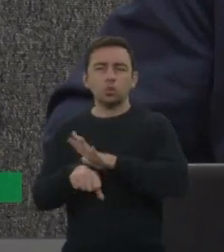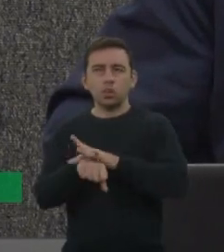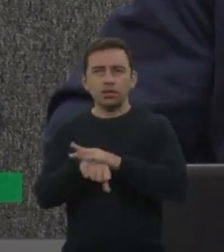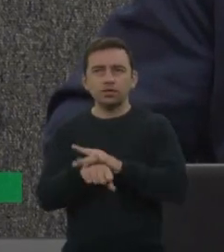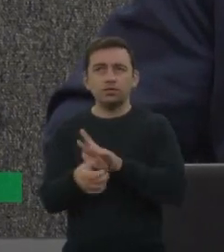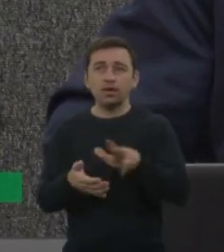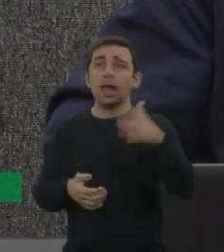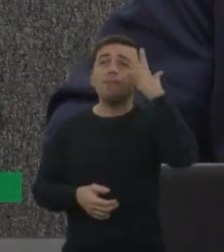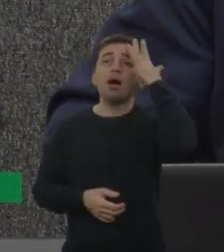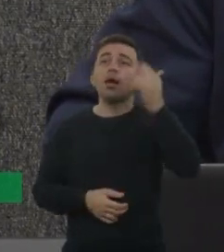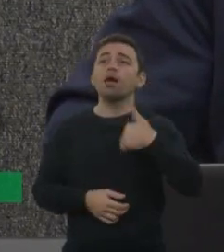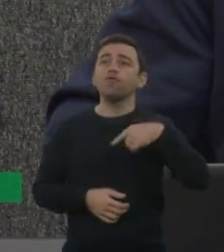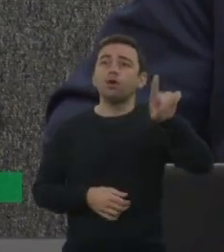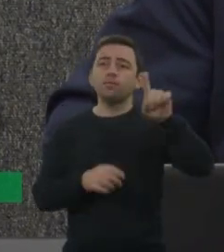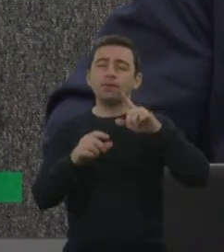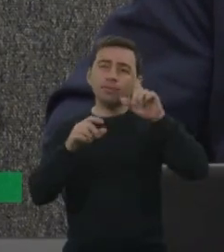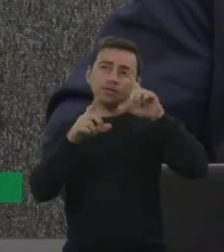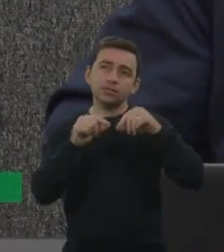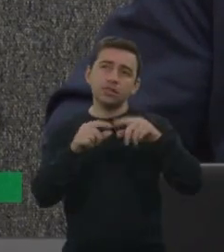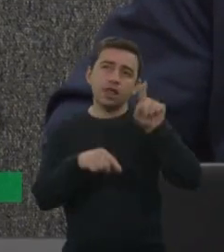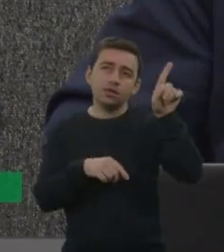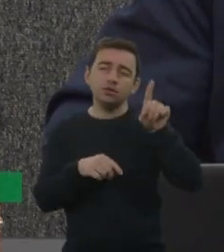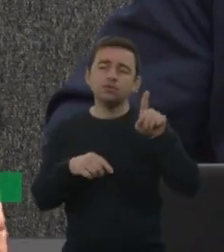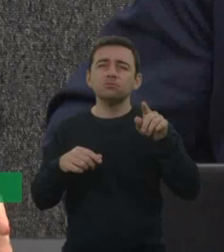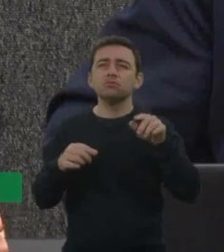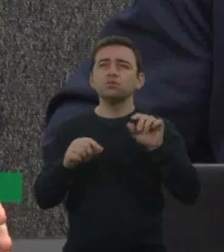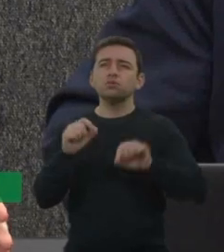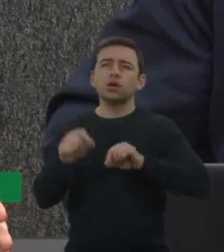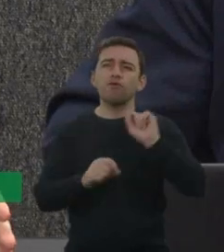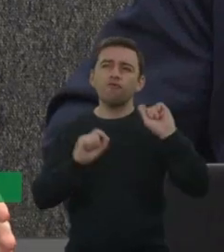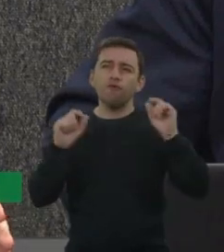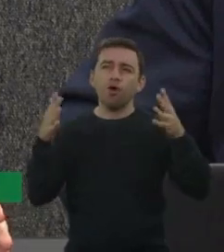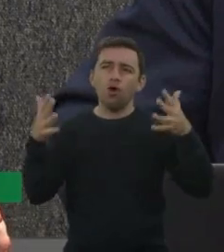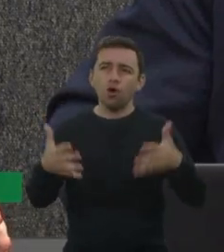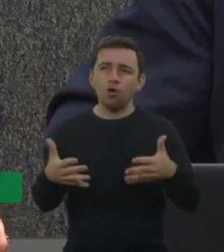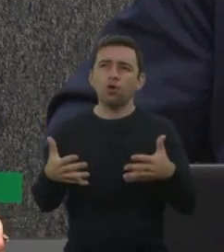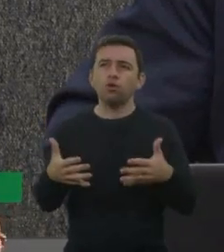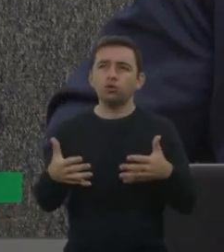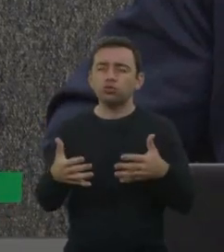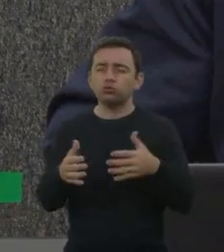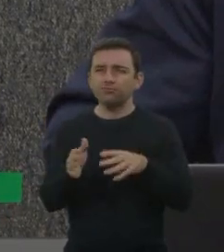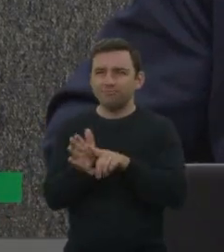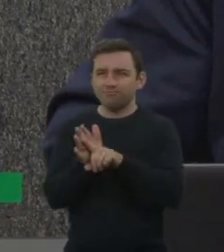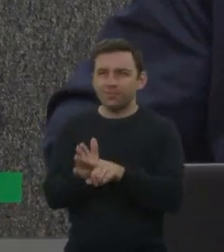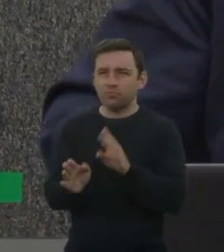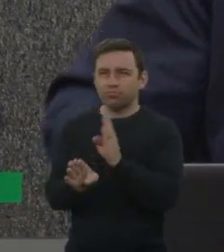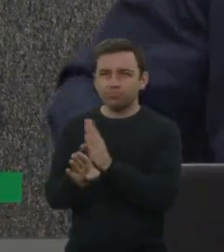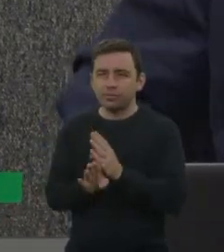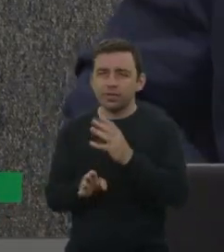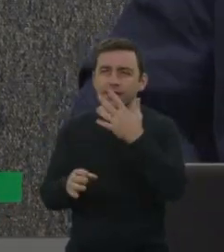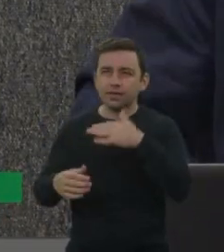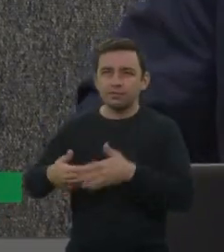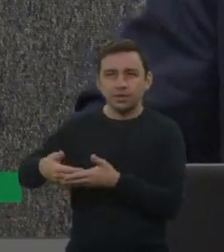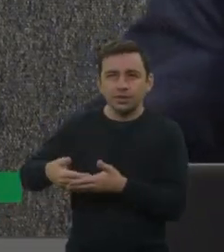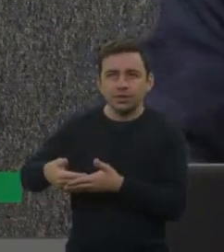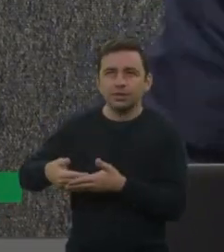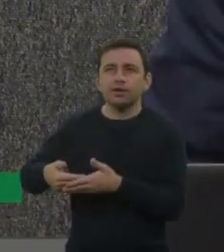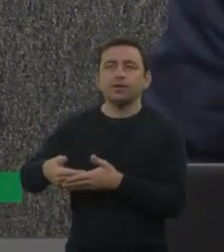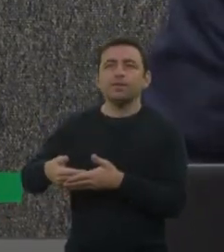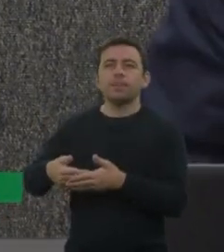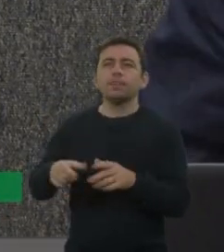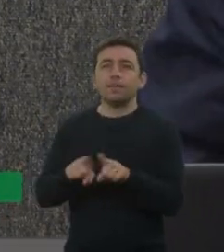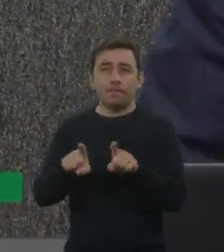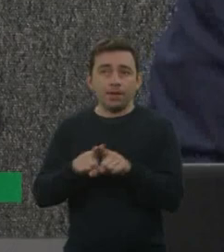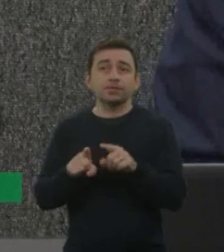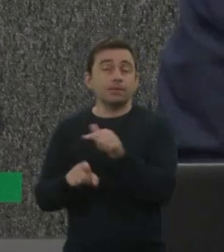por exemplo, em Brasília, a gente vai ter o Fórum de Triagem Neonatal. Na semana passada aconteceu um